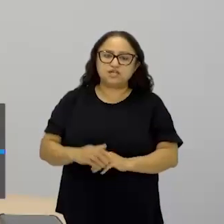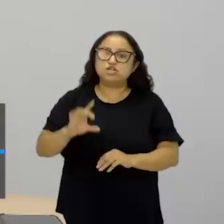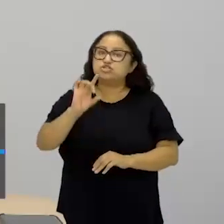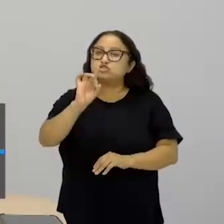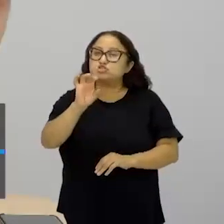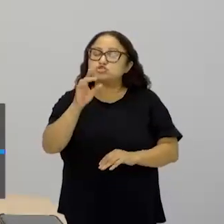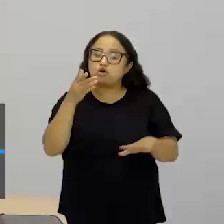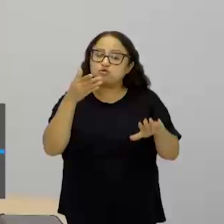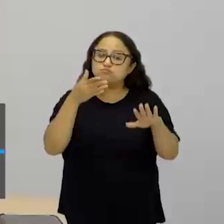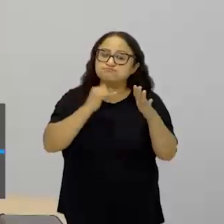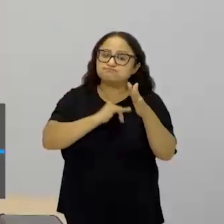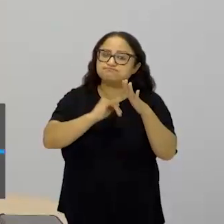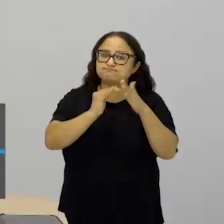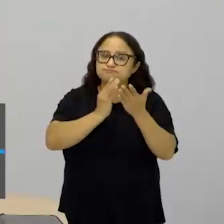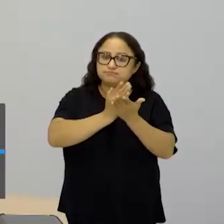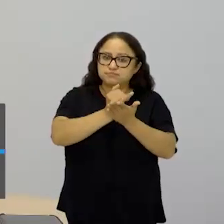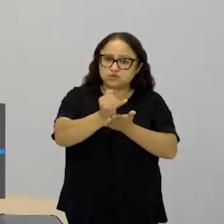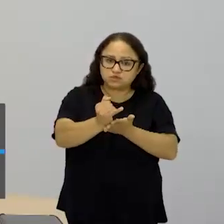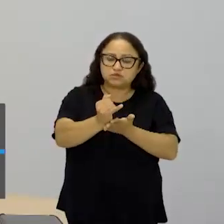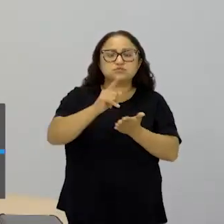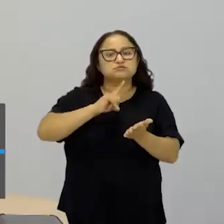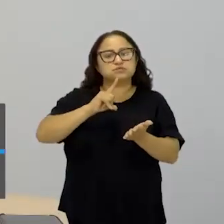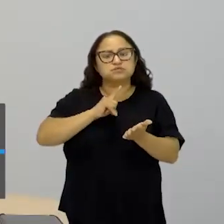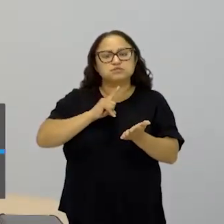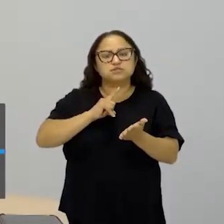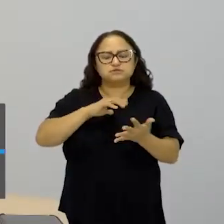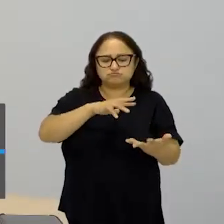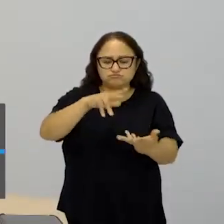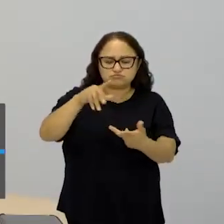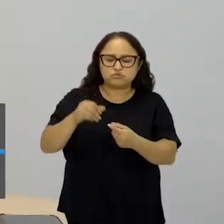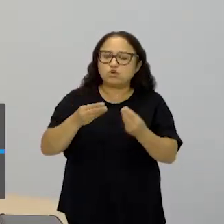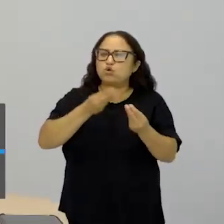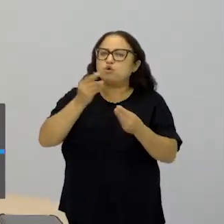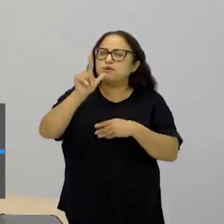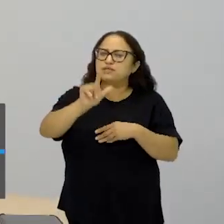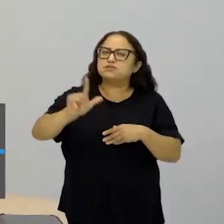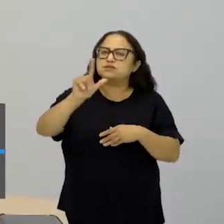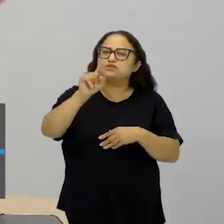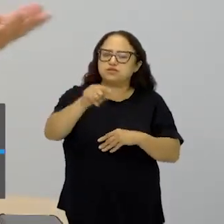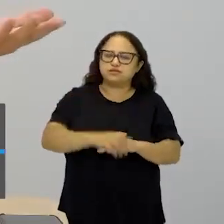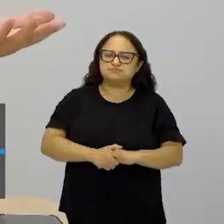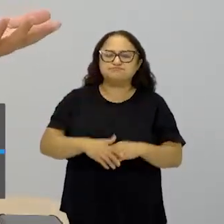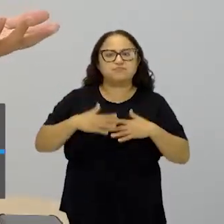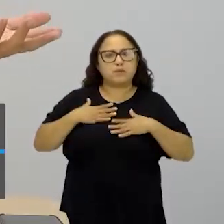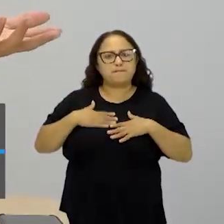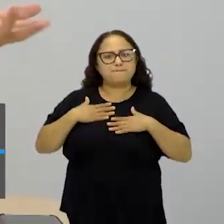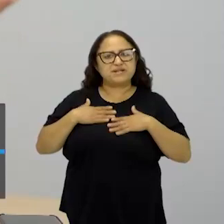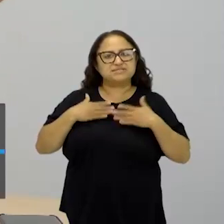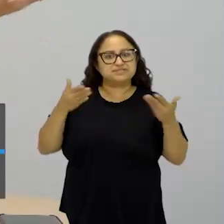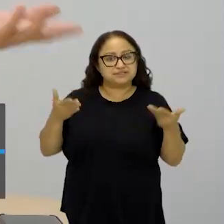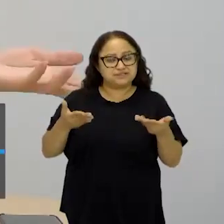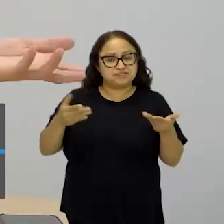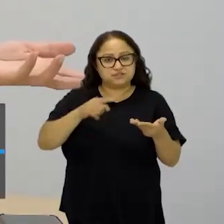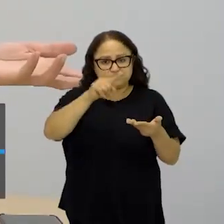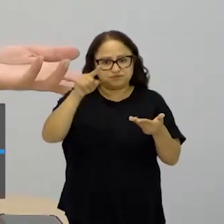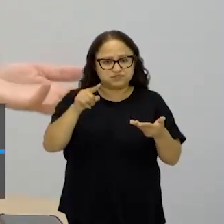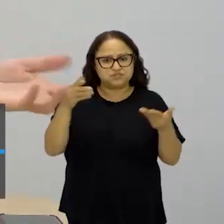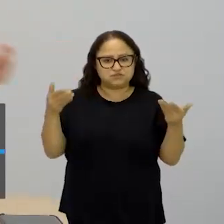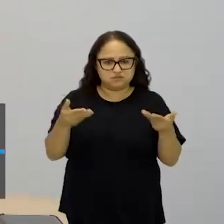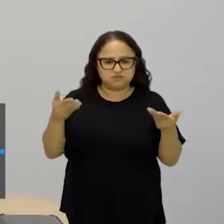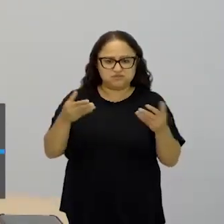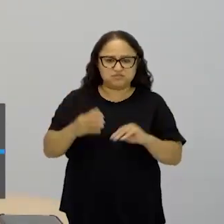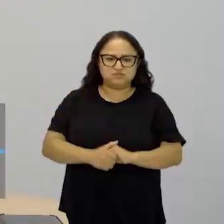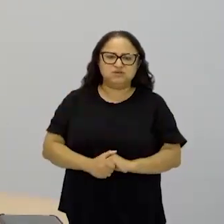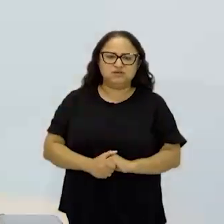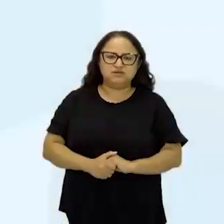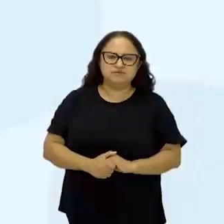uma introdução para a gente entrar nesse universo e começar a entender essa literatura. Foi um prazer estar com vocês hoje, né?